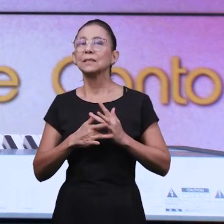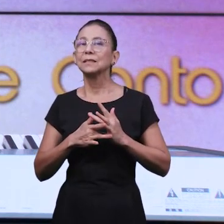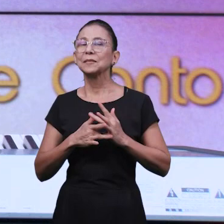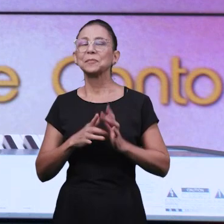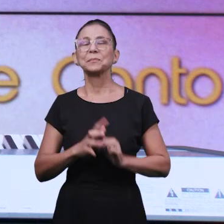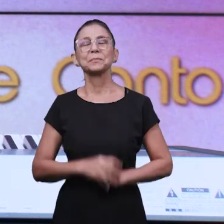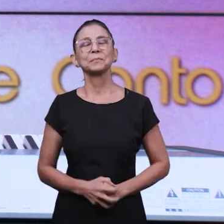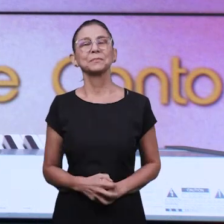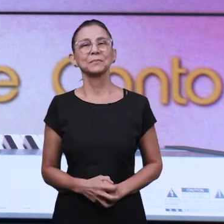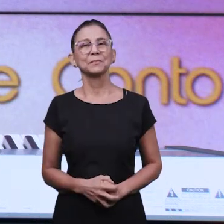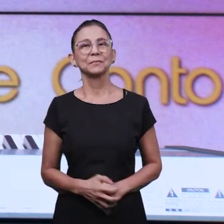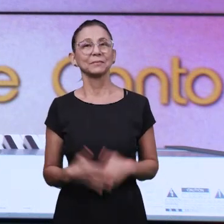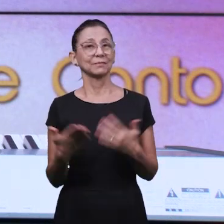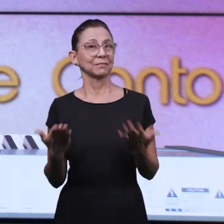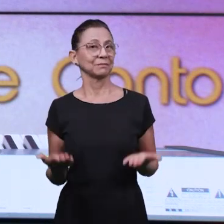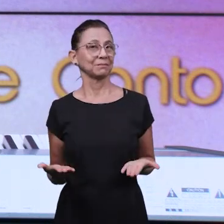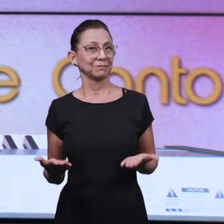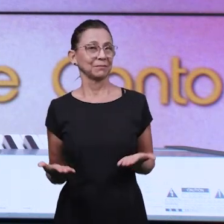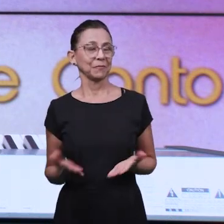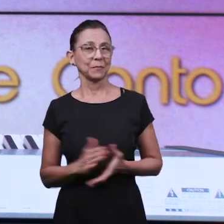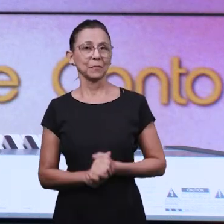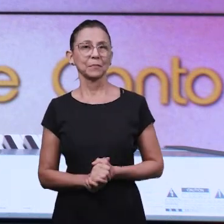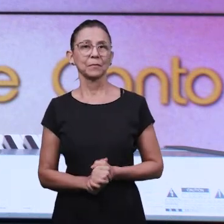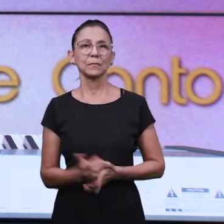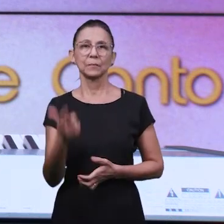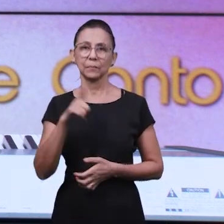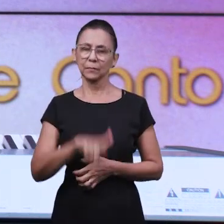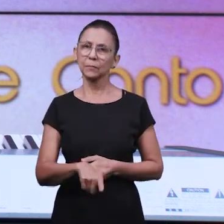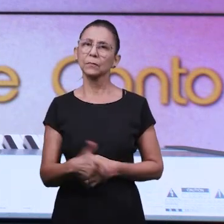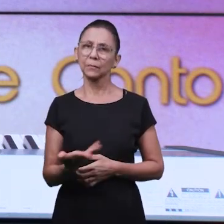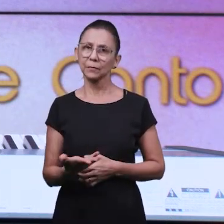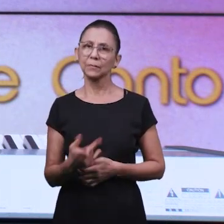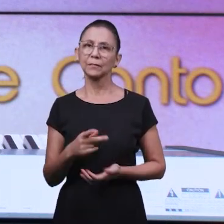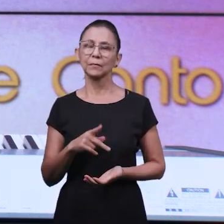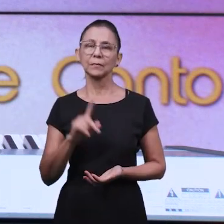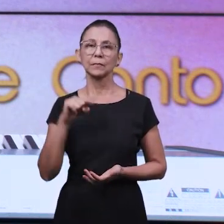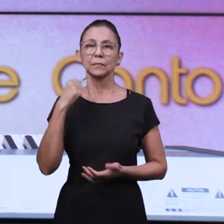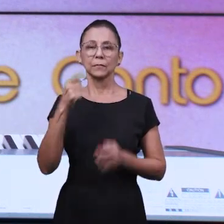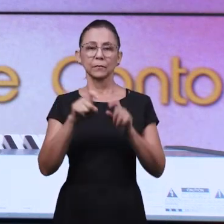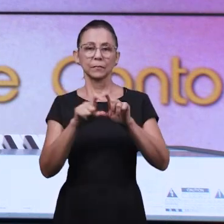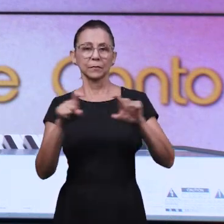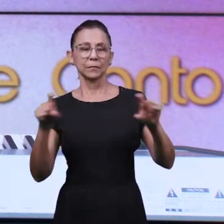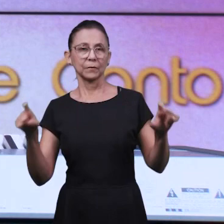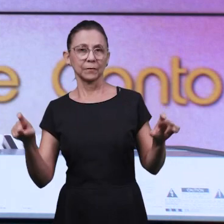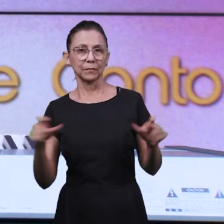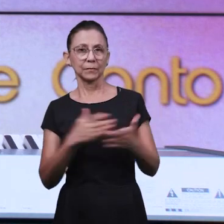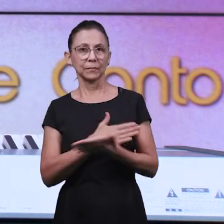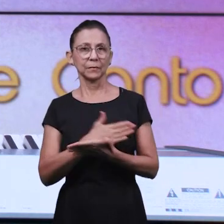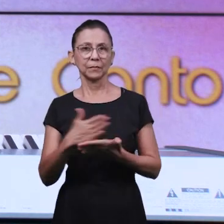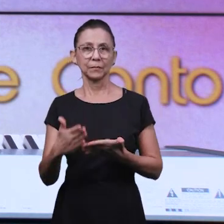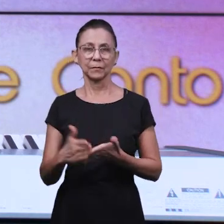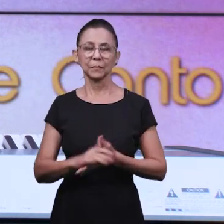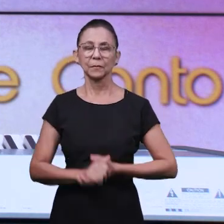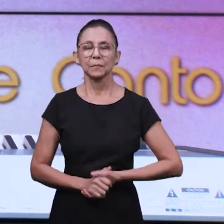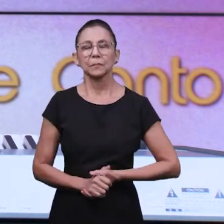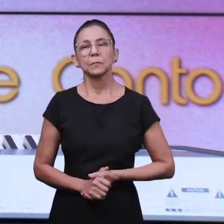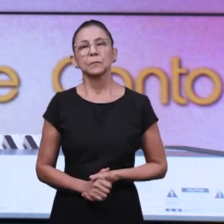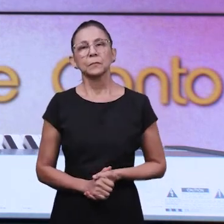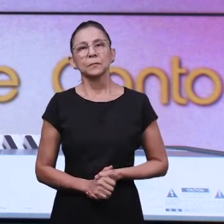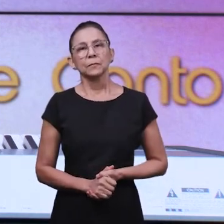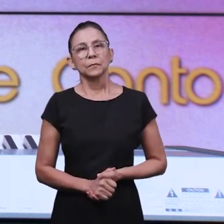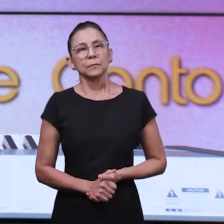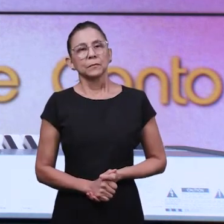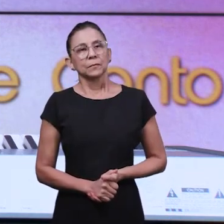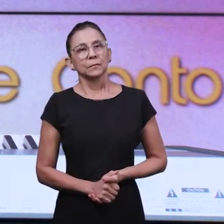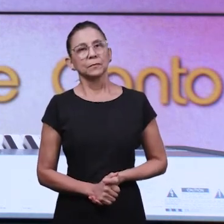Jesus. E aí, refaço, na verdade, porque a próxima frase já vai começar. Vamos pegar da